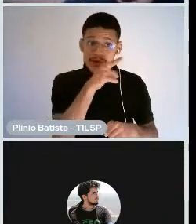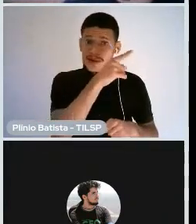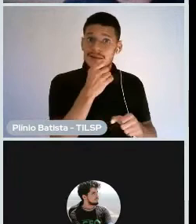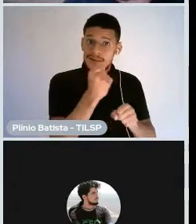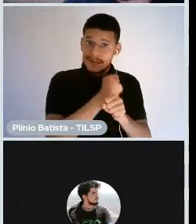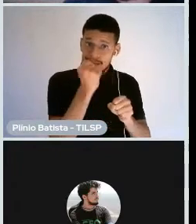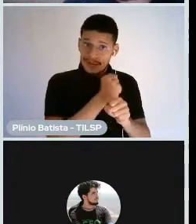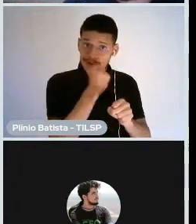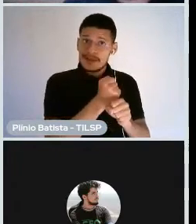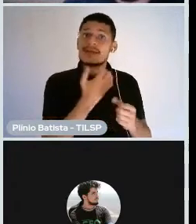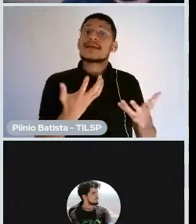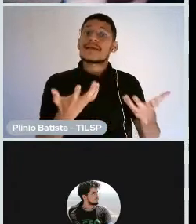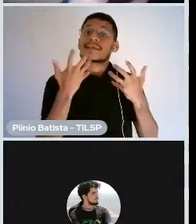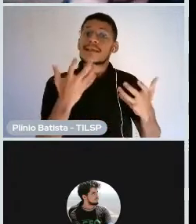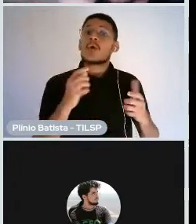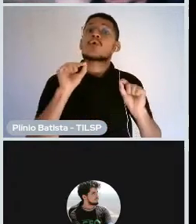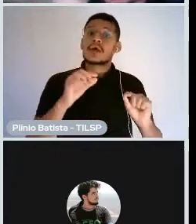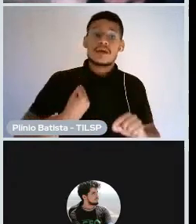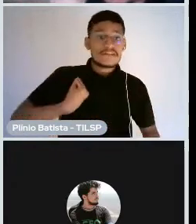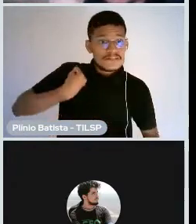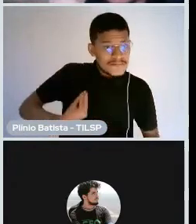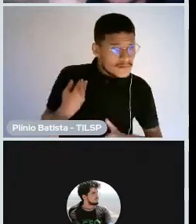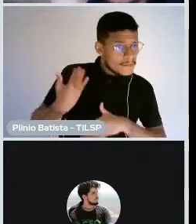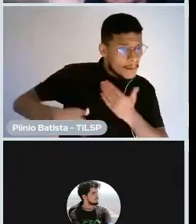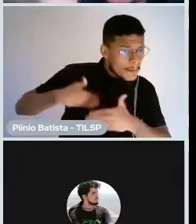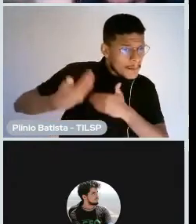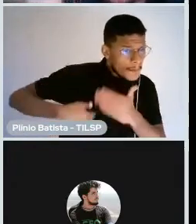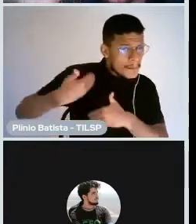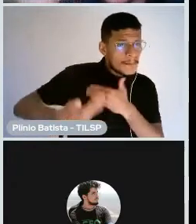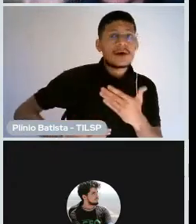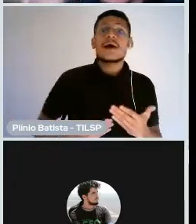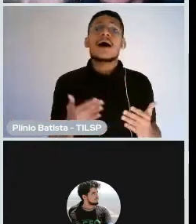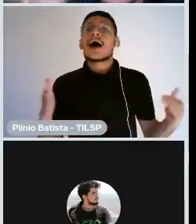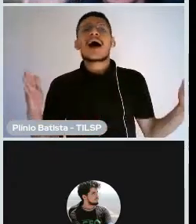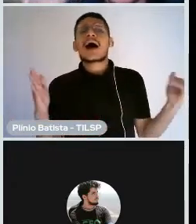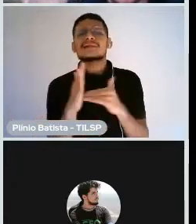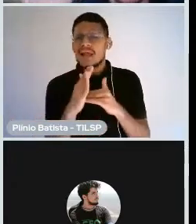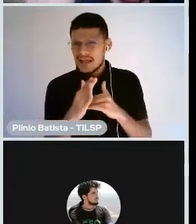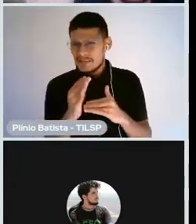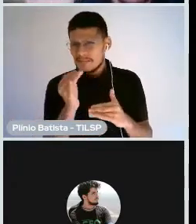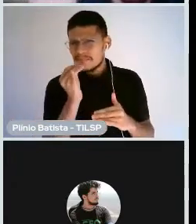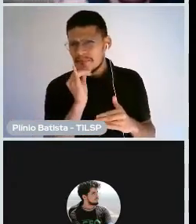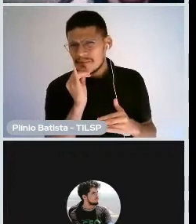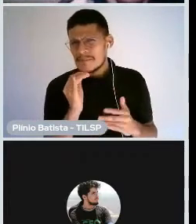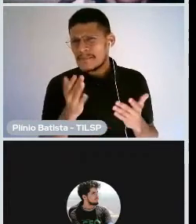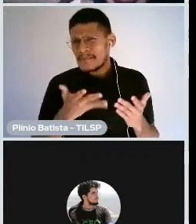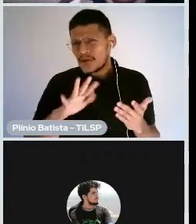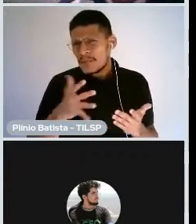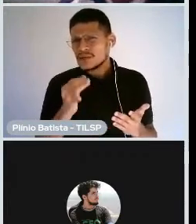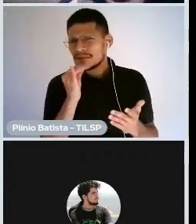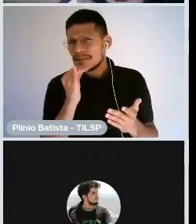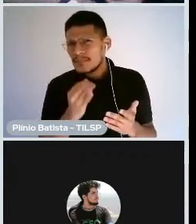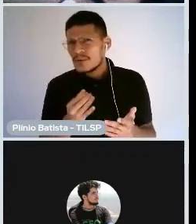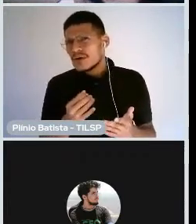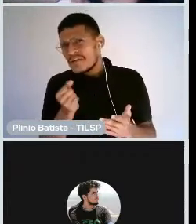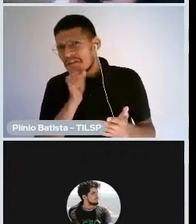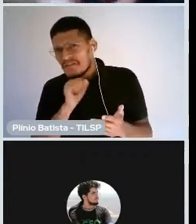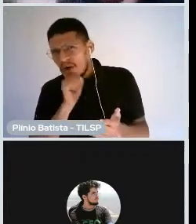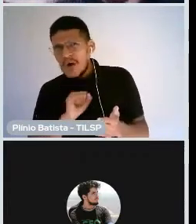né? E a gente consegue ver isso até não tão longe assim. Nos nossos avós, por